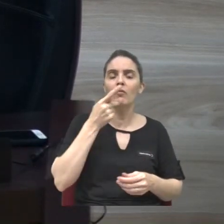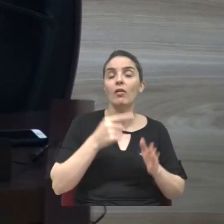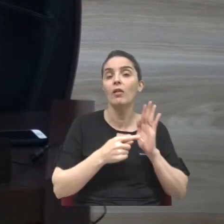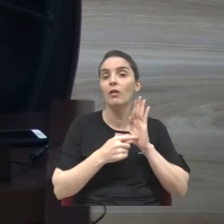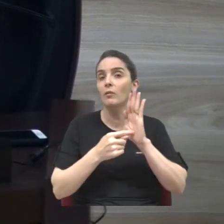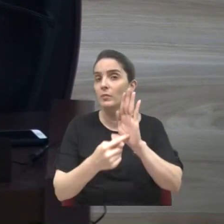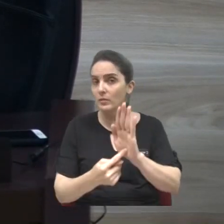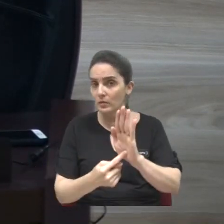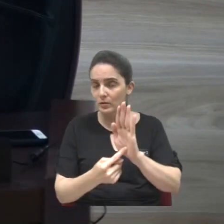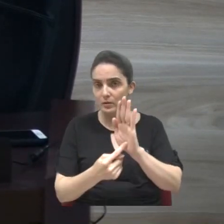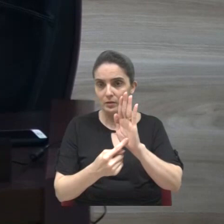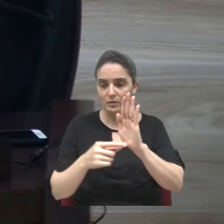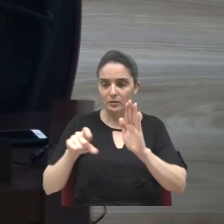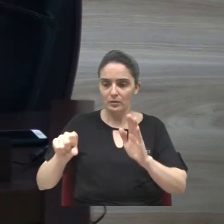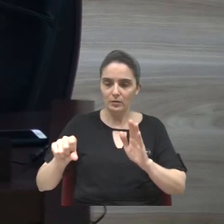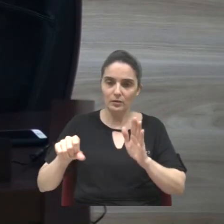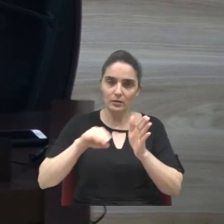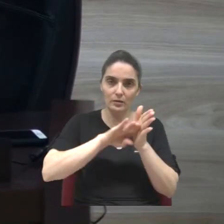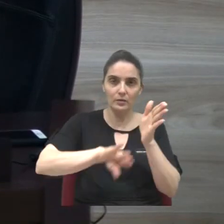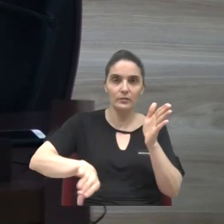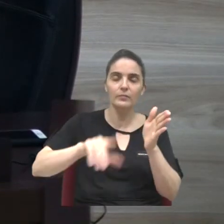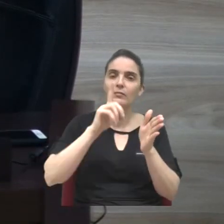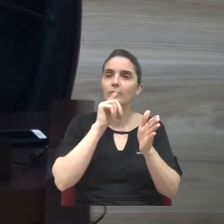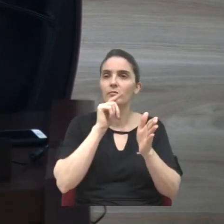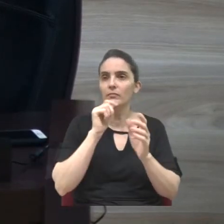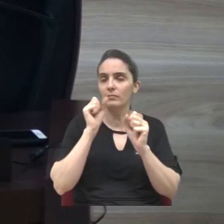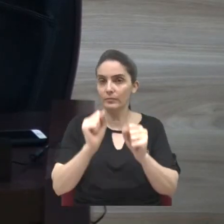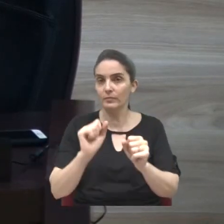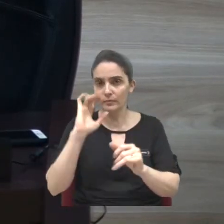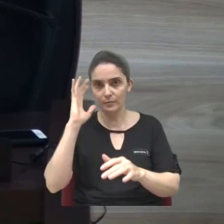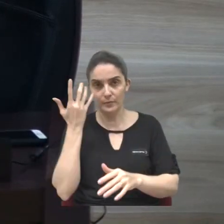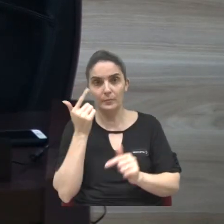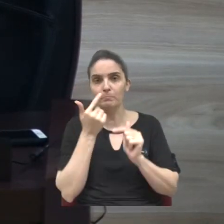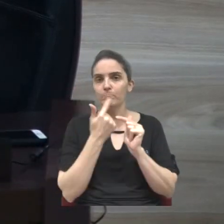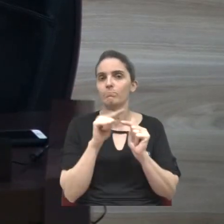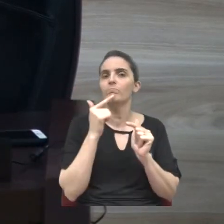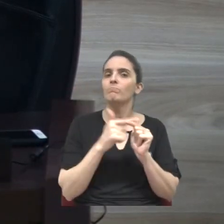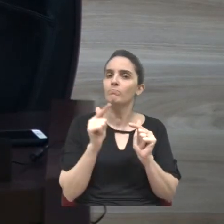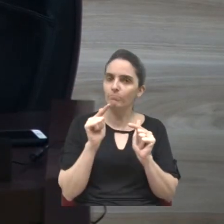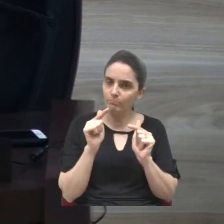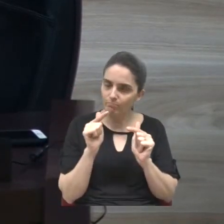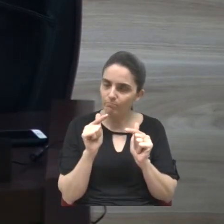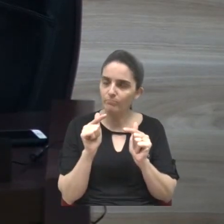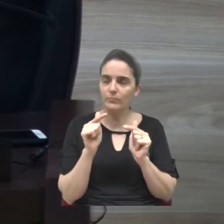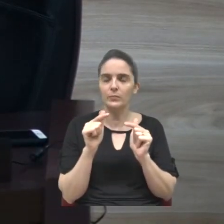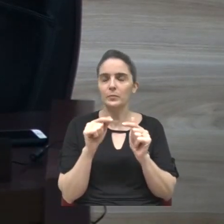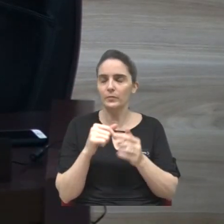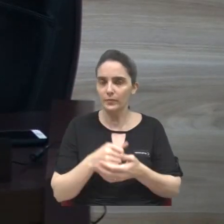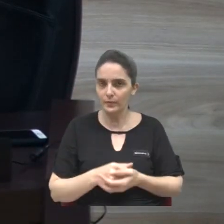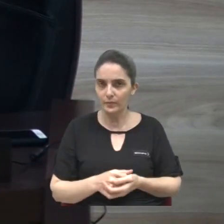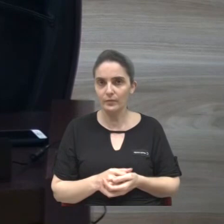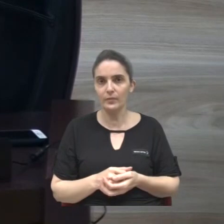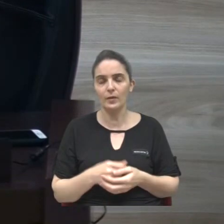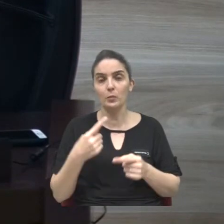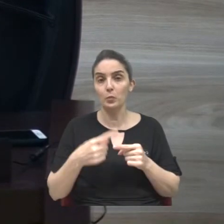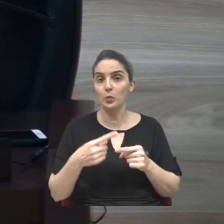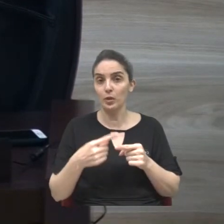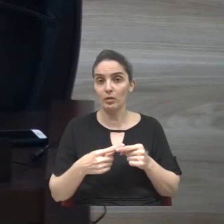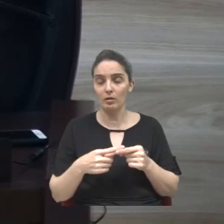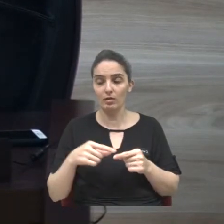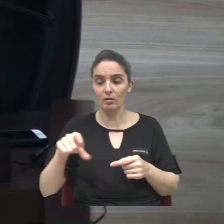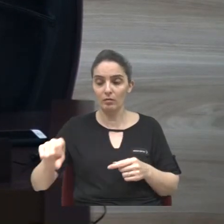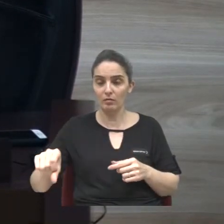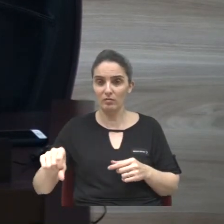dispositivos podem acarretar problemas nos padrões de potabilidade de água, pois esses podem ser